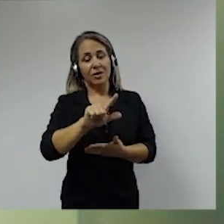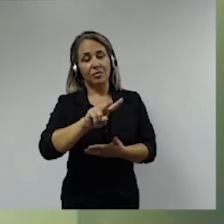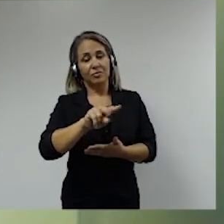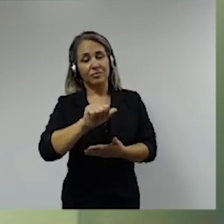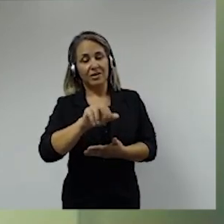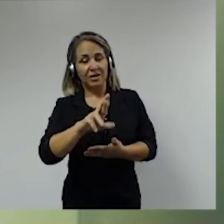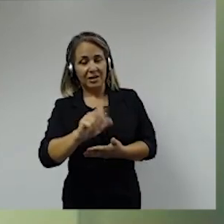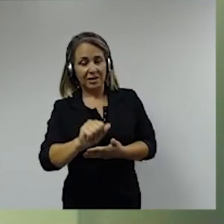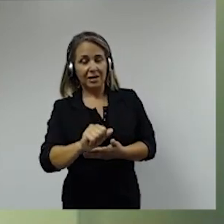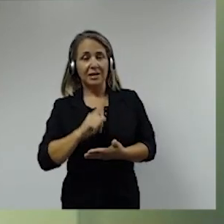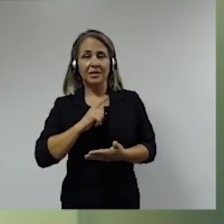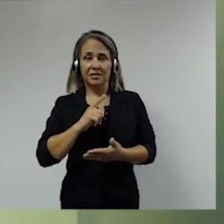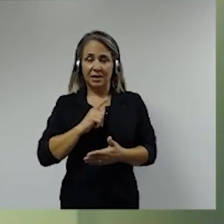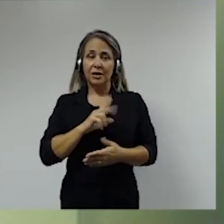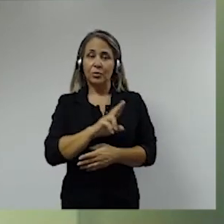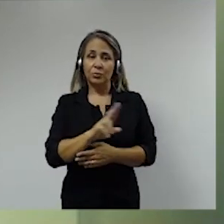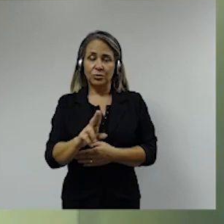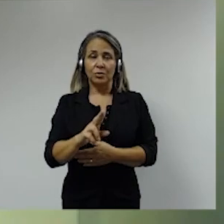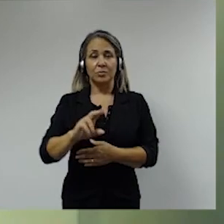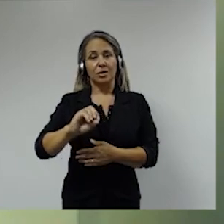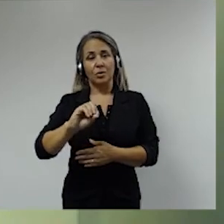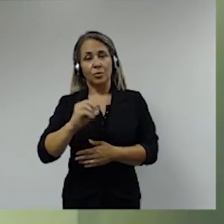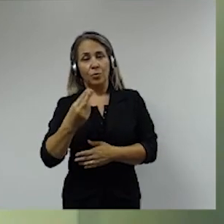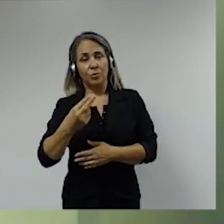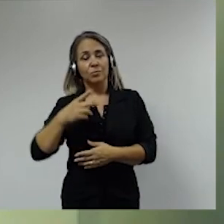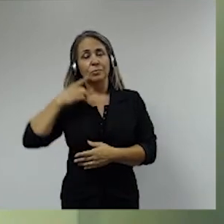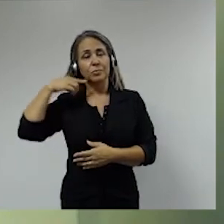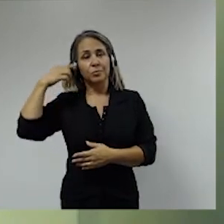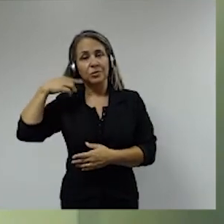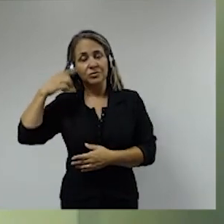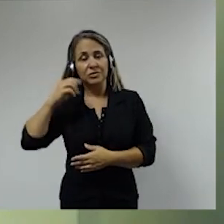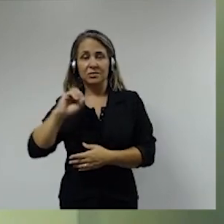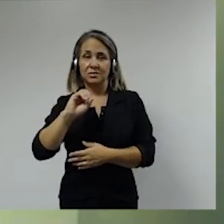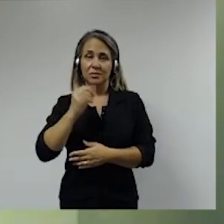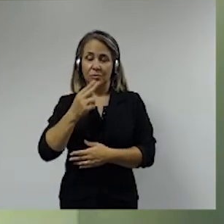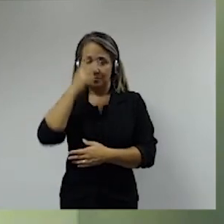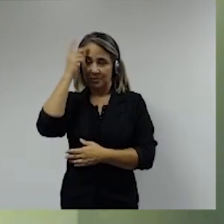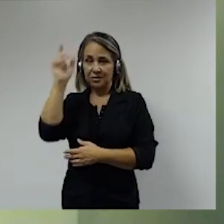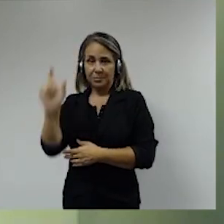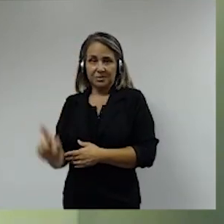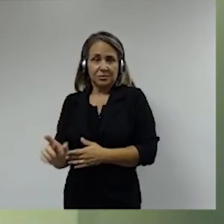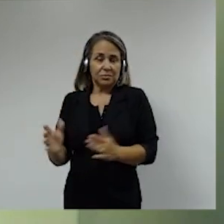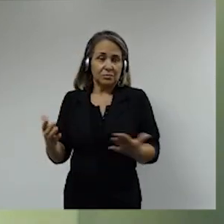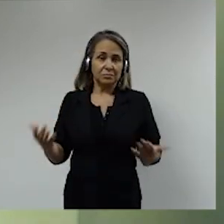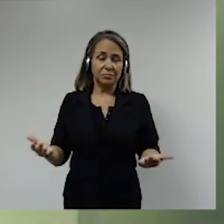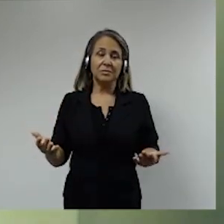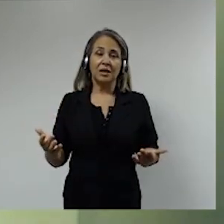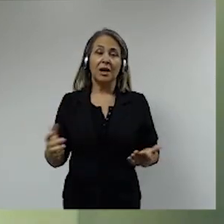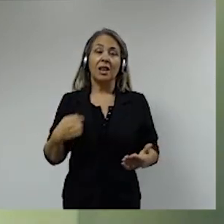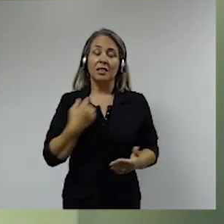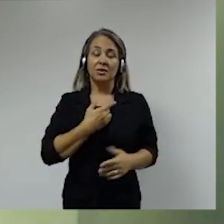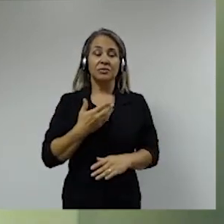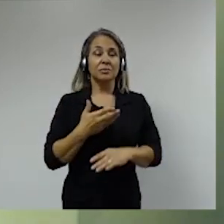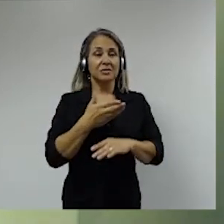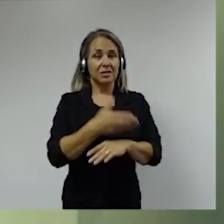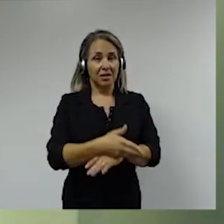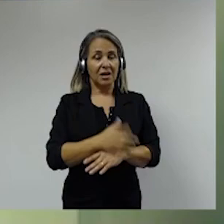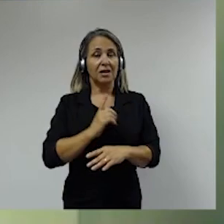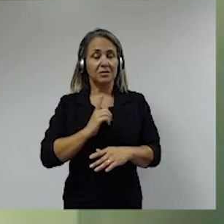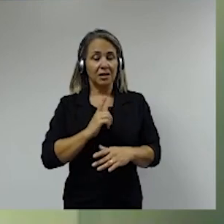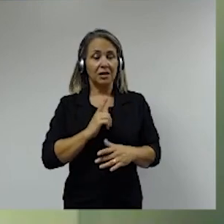ou da parte ou do advogado. Estamos peticionando? Sim, estamos peticionando. A gente vai lá, atravessa